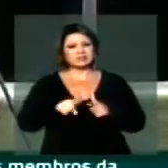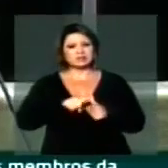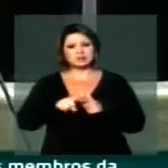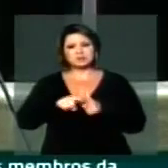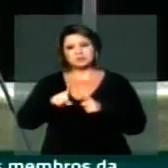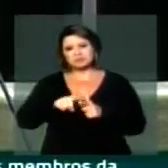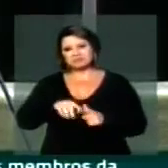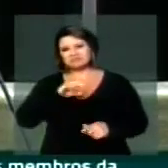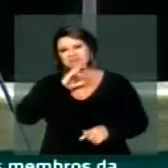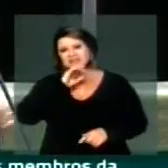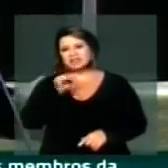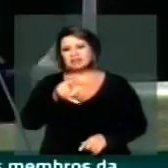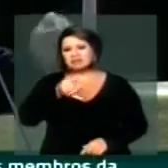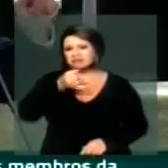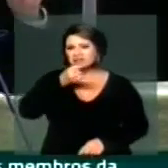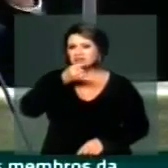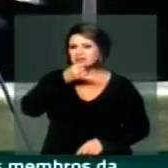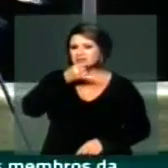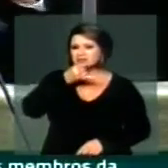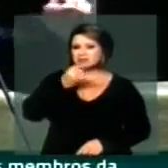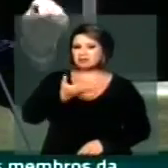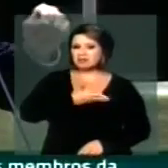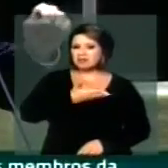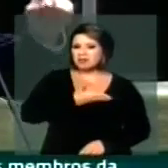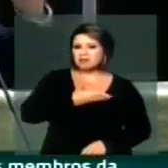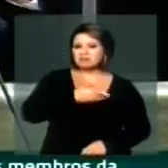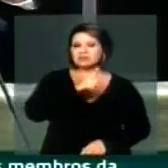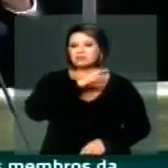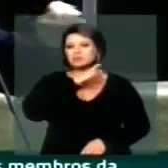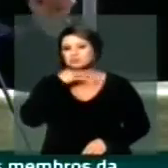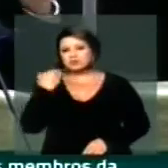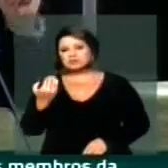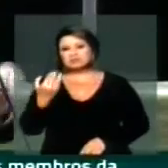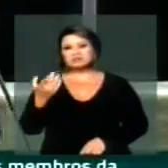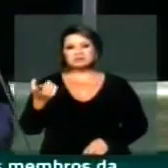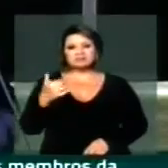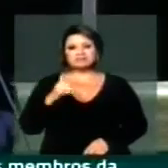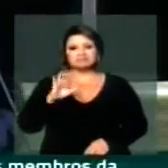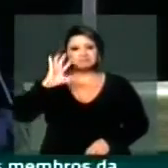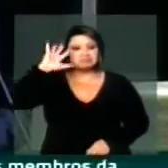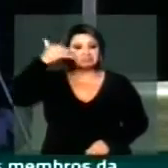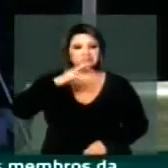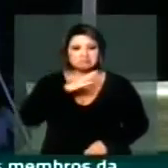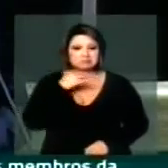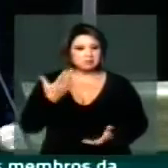de colegas, mortes trágicas, inesperadas.